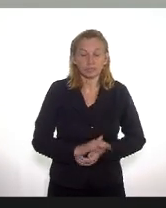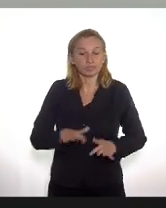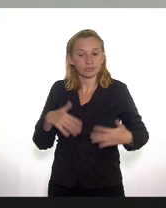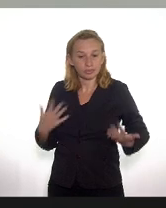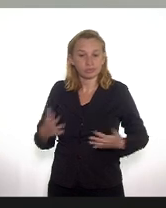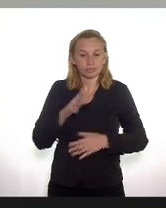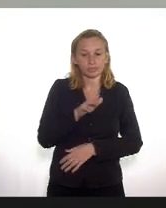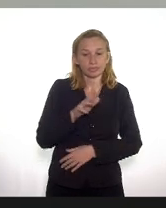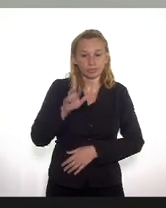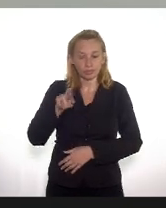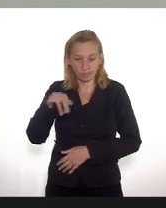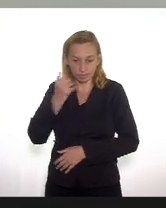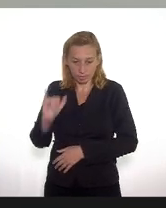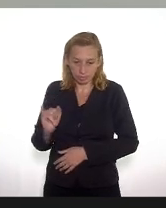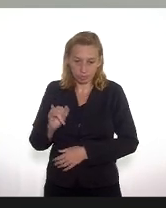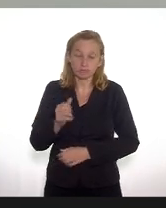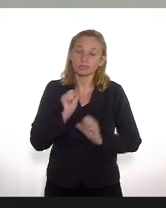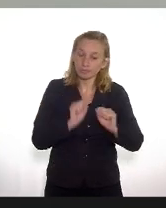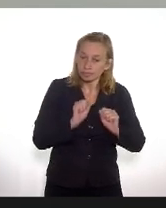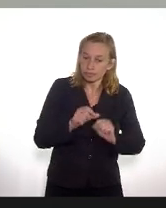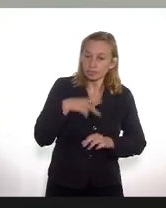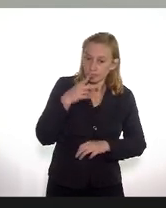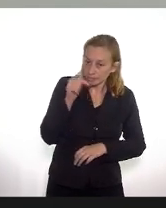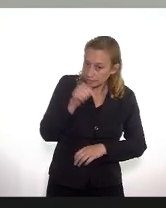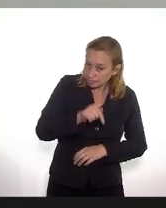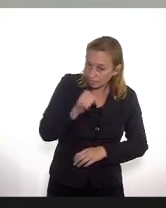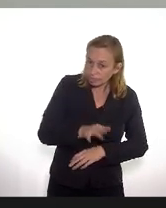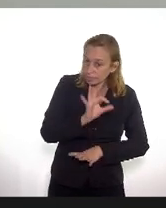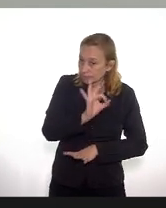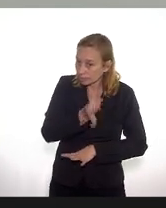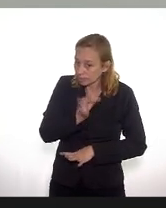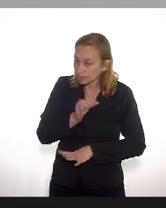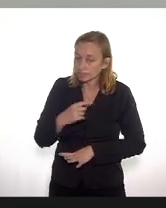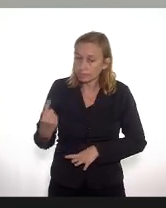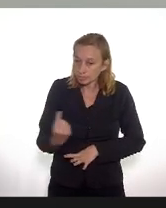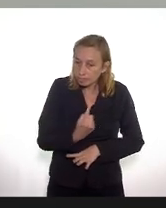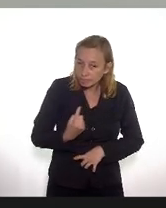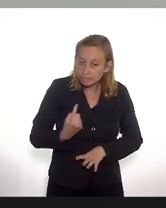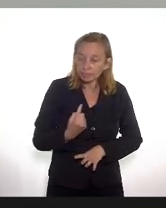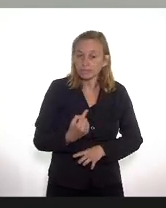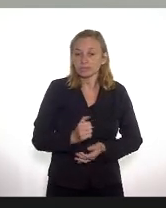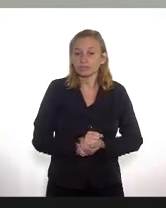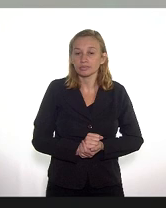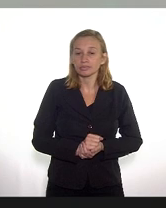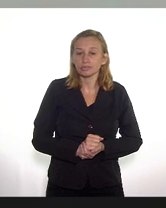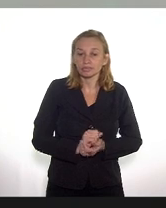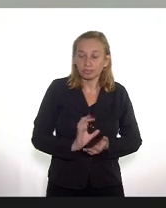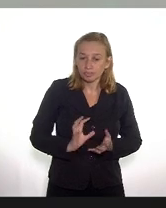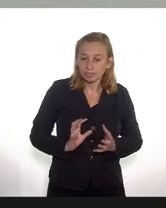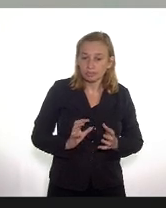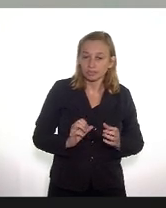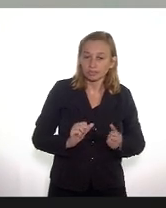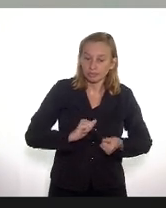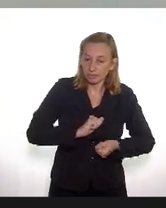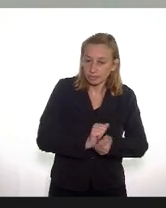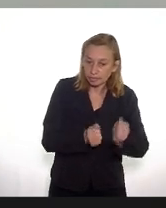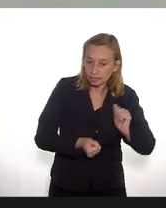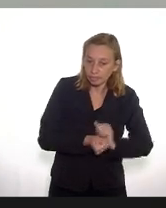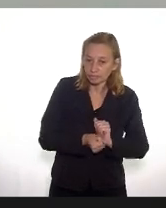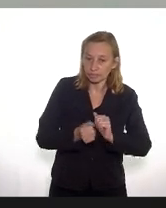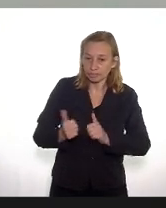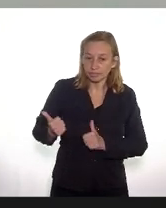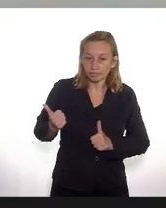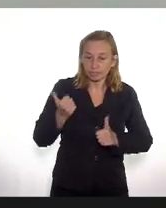a UFRJ, eu posso dizer aqui publicamente que nós estamos bastante engajados e aptos a